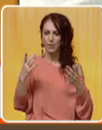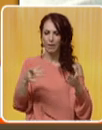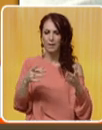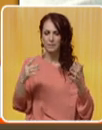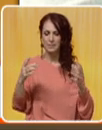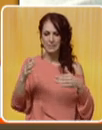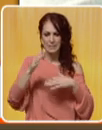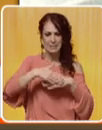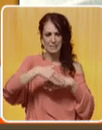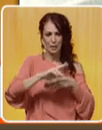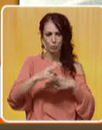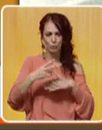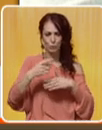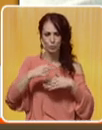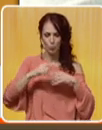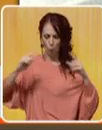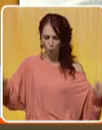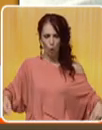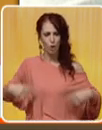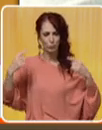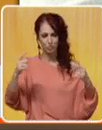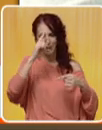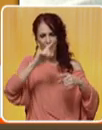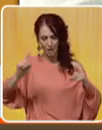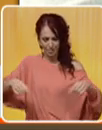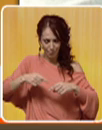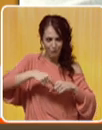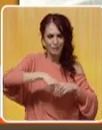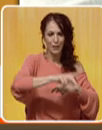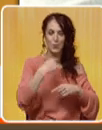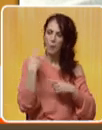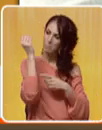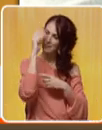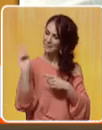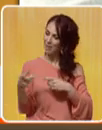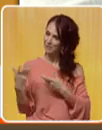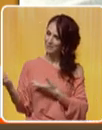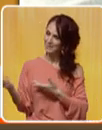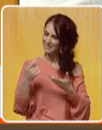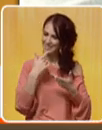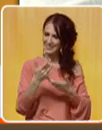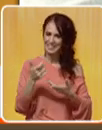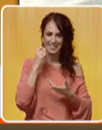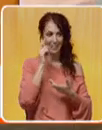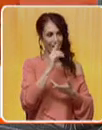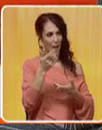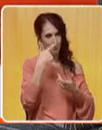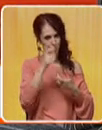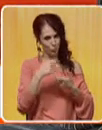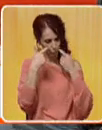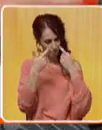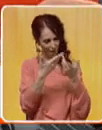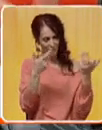uma de um de um coche e e eu apresentava aos e aos aos